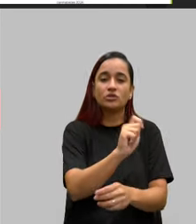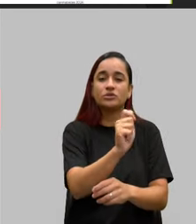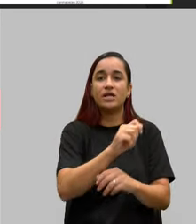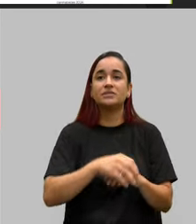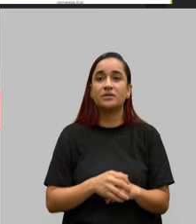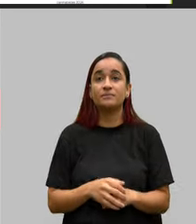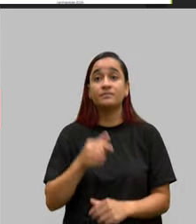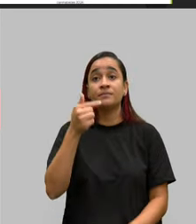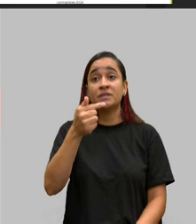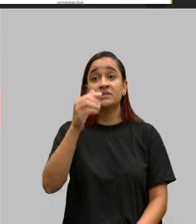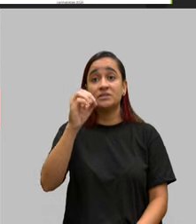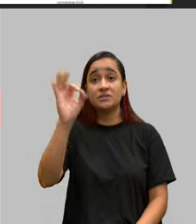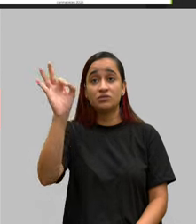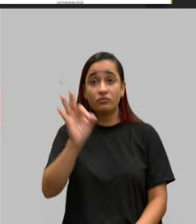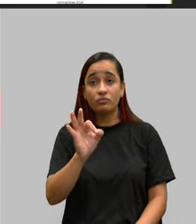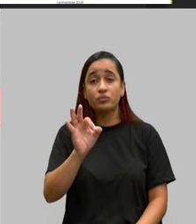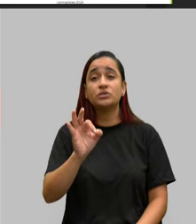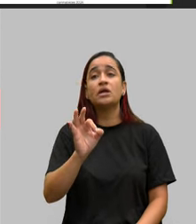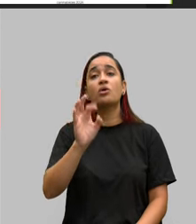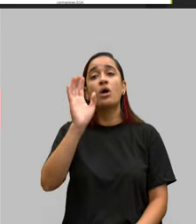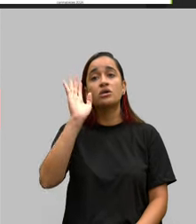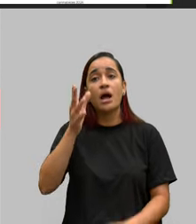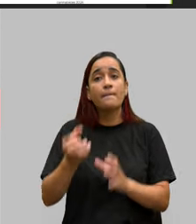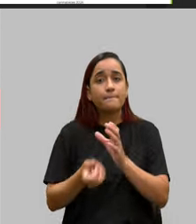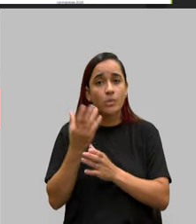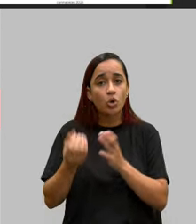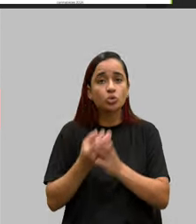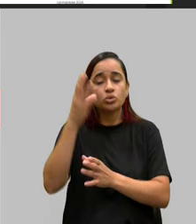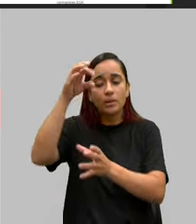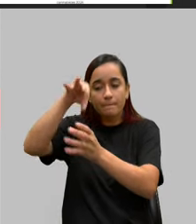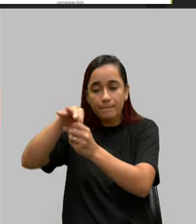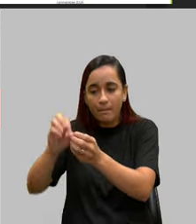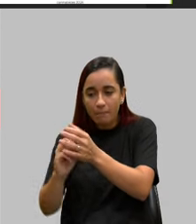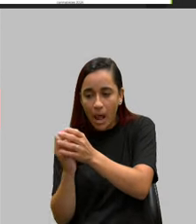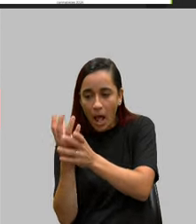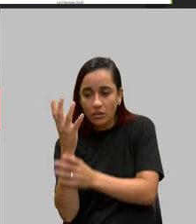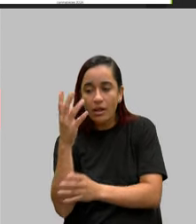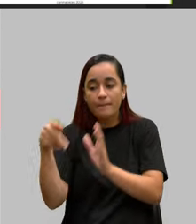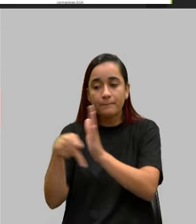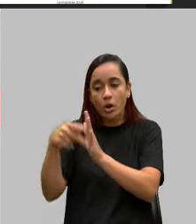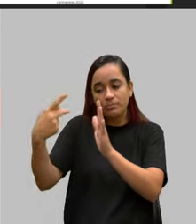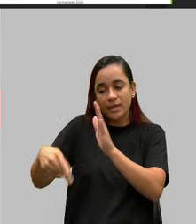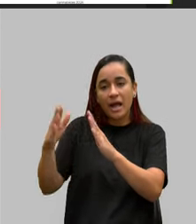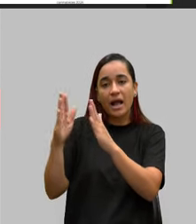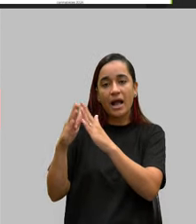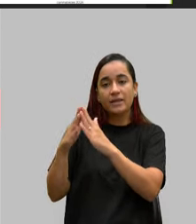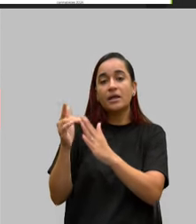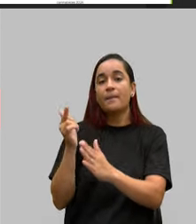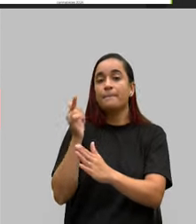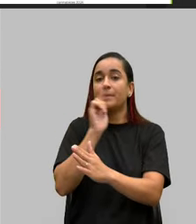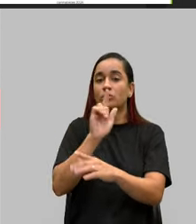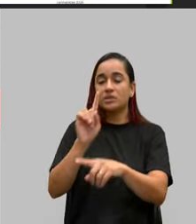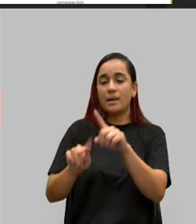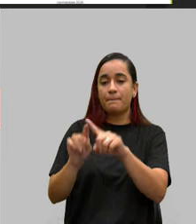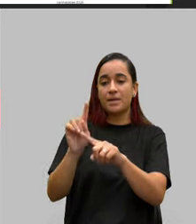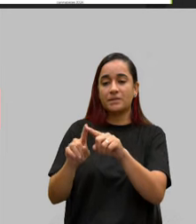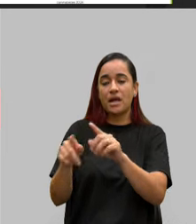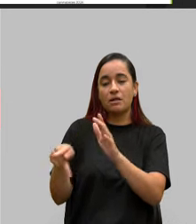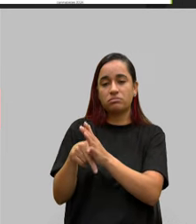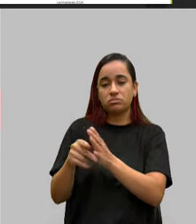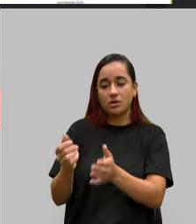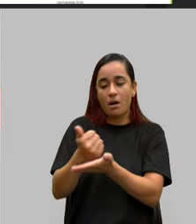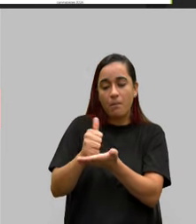70,58 delas produzem plantam e cultivam a própria erva para ter a matéria prima para produzir seu insumo